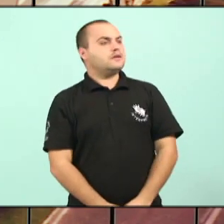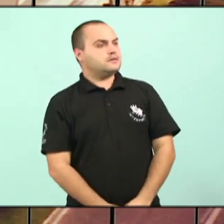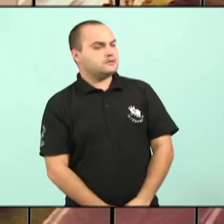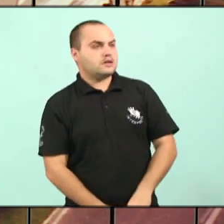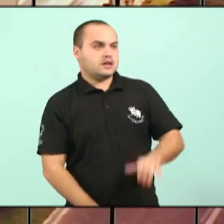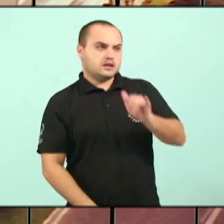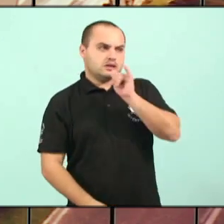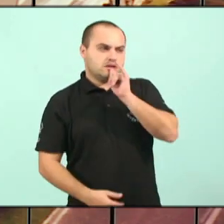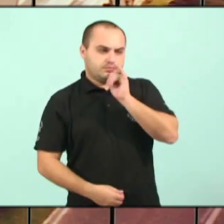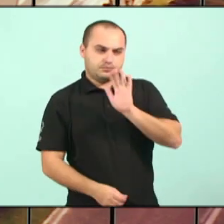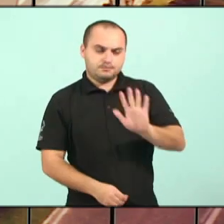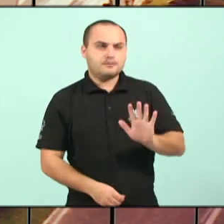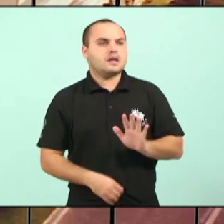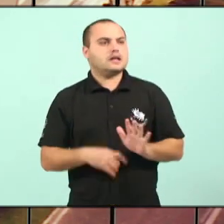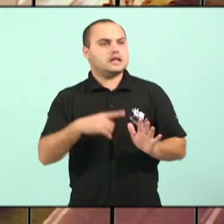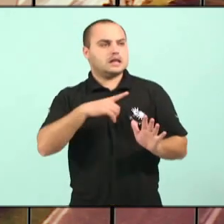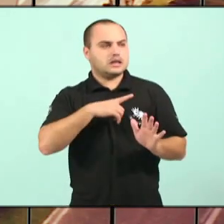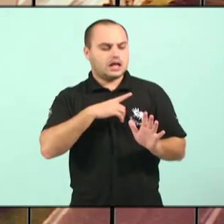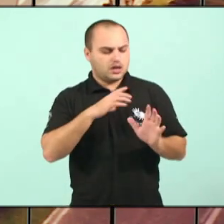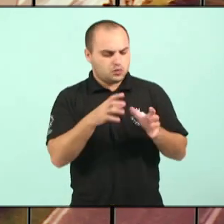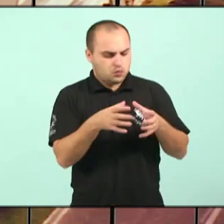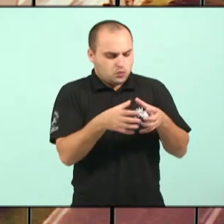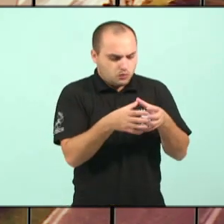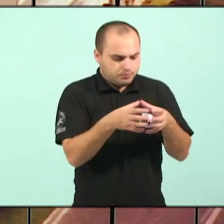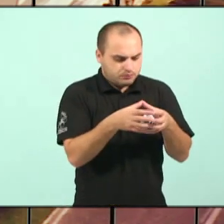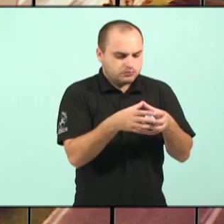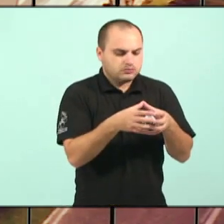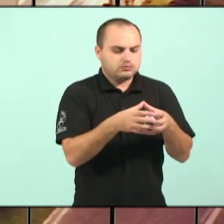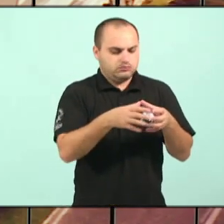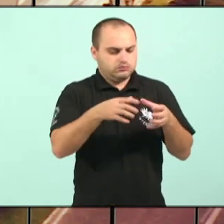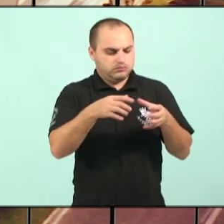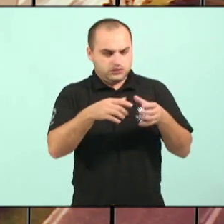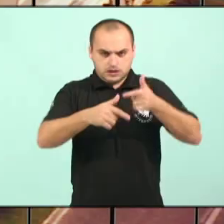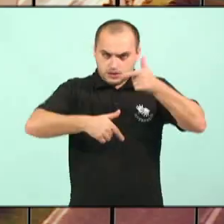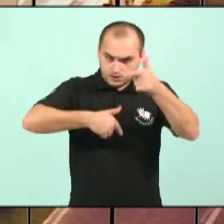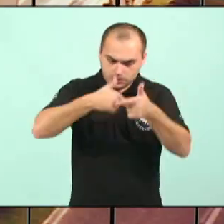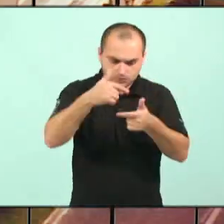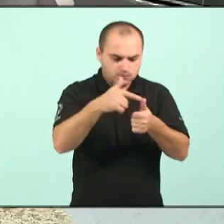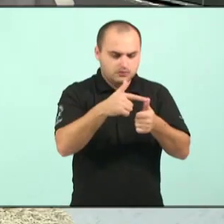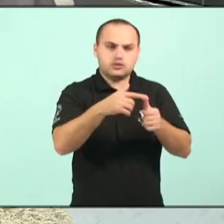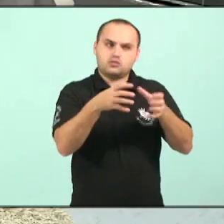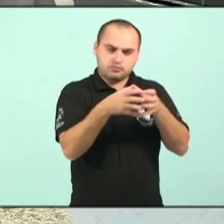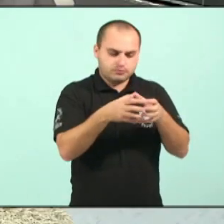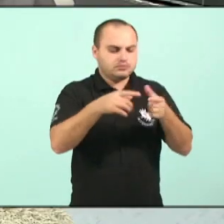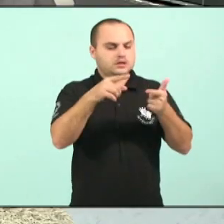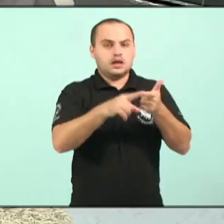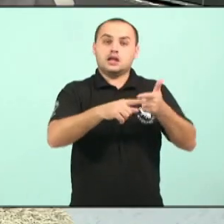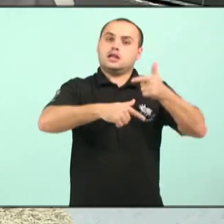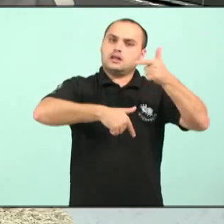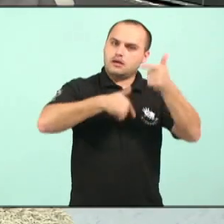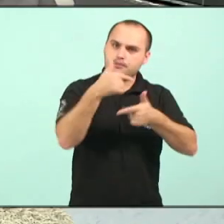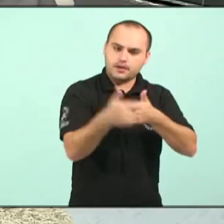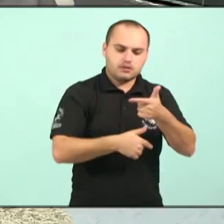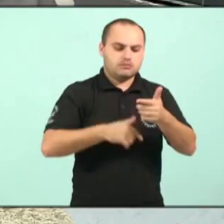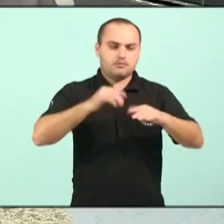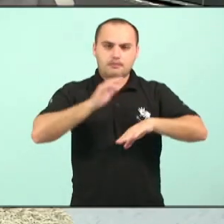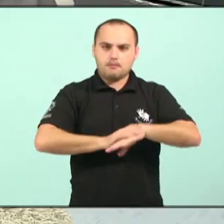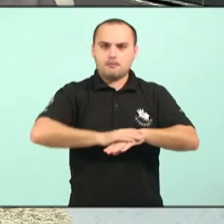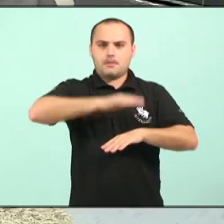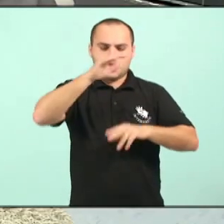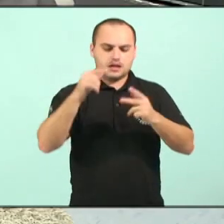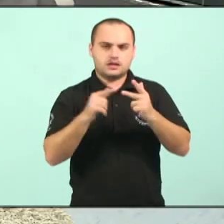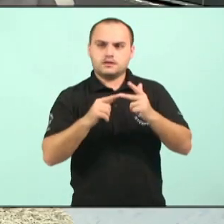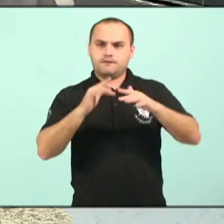trabalho prestado com mais esta ferramenta e tal, poderá alcançar êxito. Ao contrário, como o senhor diz, a